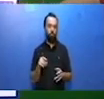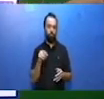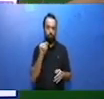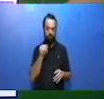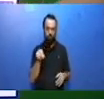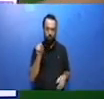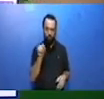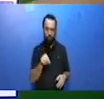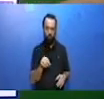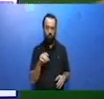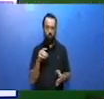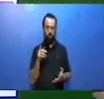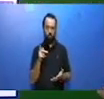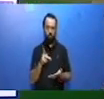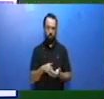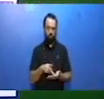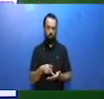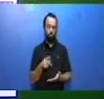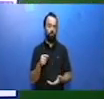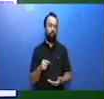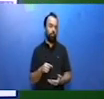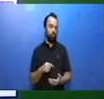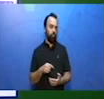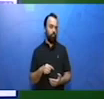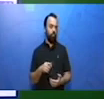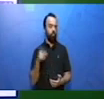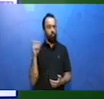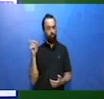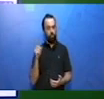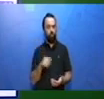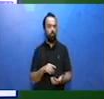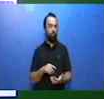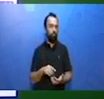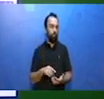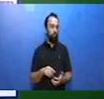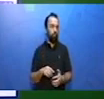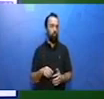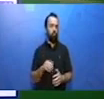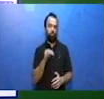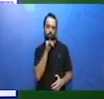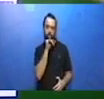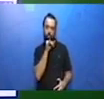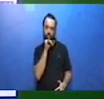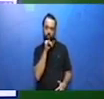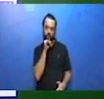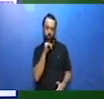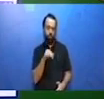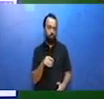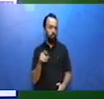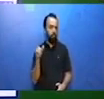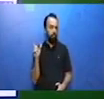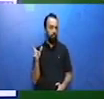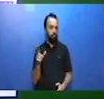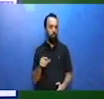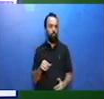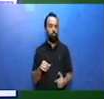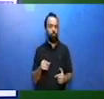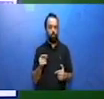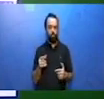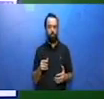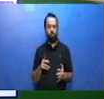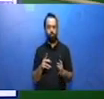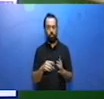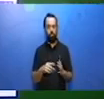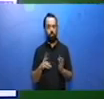o correto, pode marcar mais de um. Aqui você vai citar 3 exemplos. E aqui tem a sugestão Vale a Pena